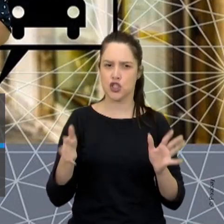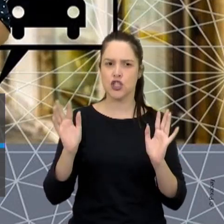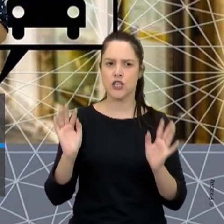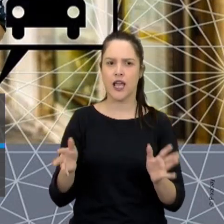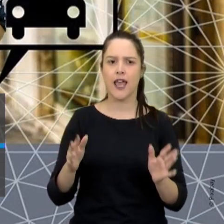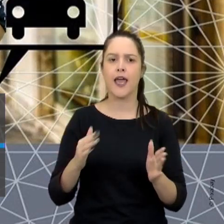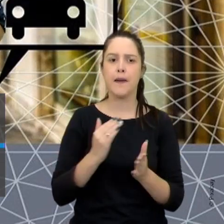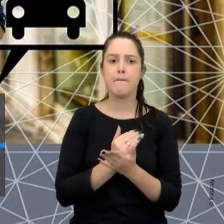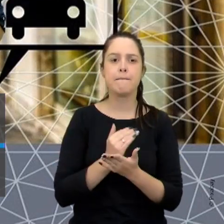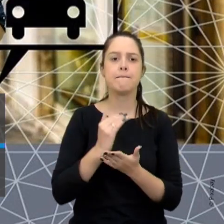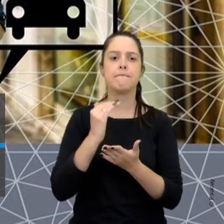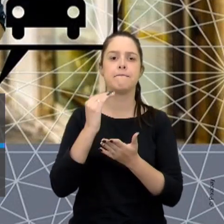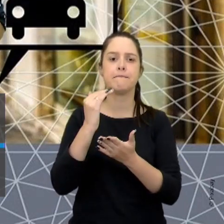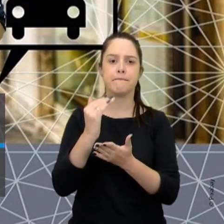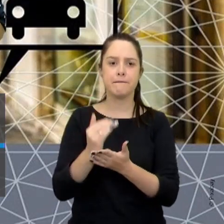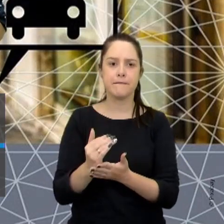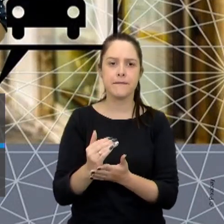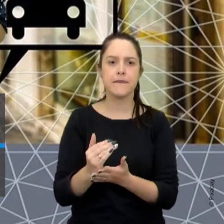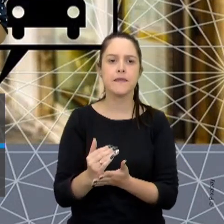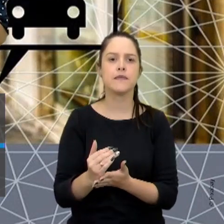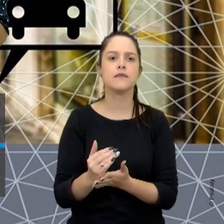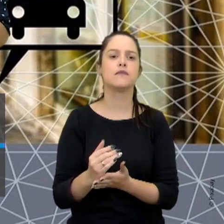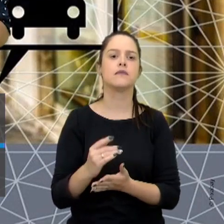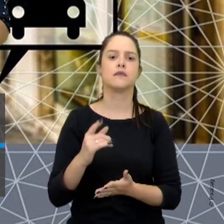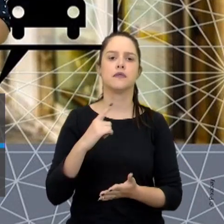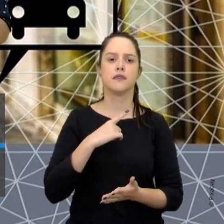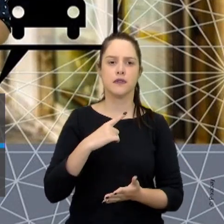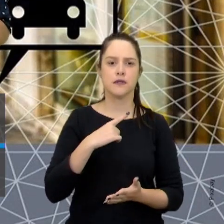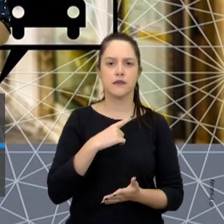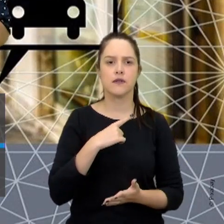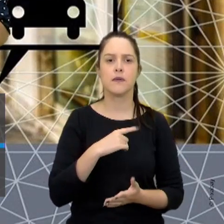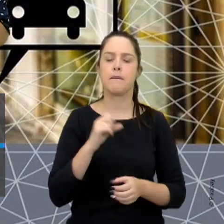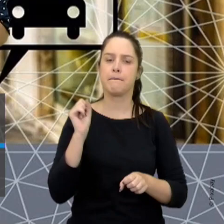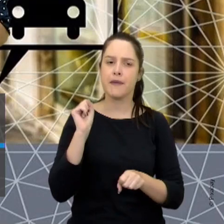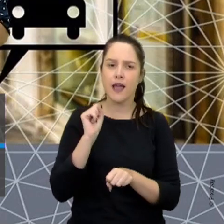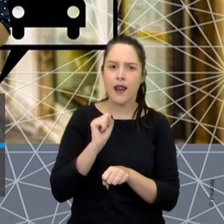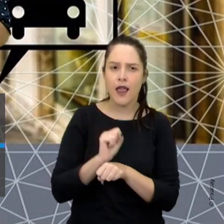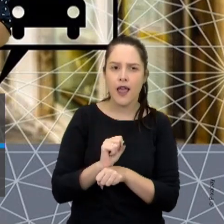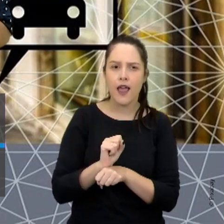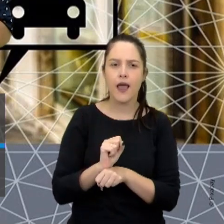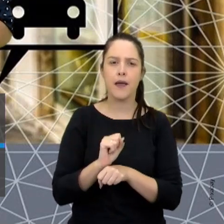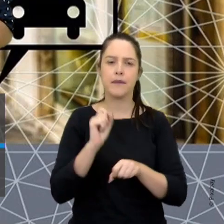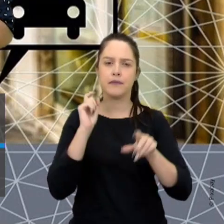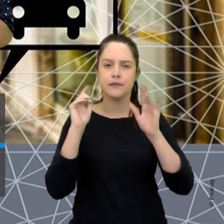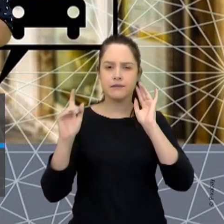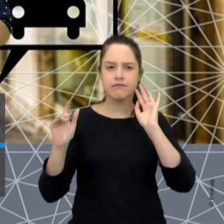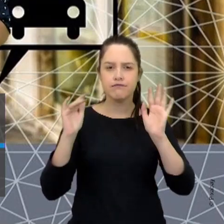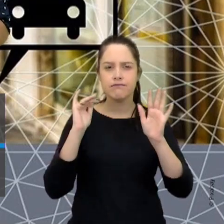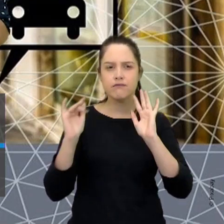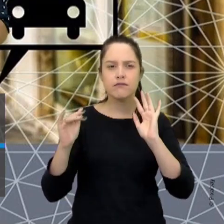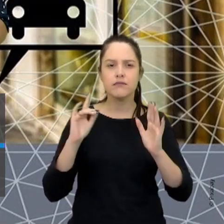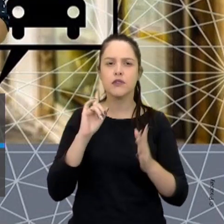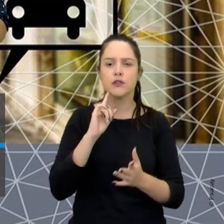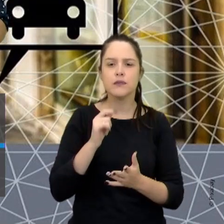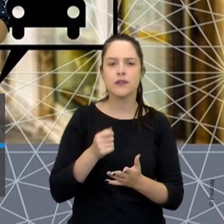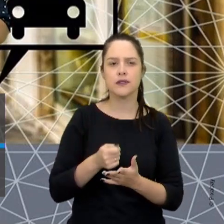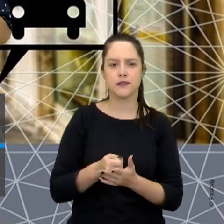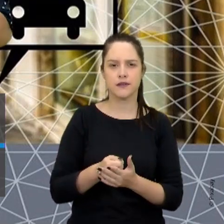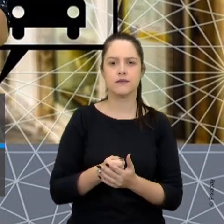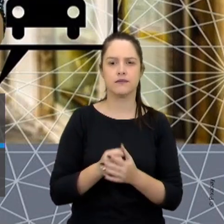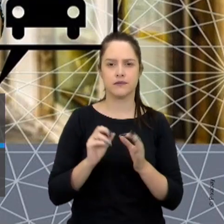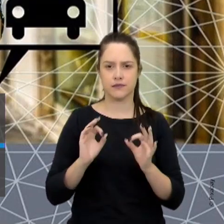tem mais muito esforço, mas em alguns momentos a gente tem que parar, refletir, fazer aquela leitura mais